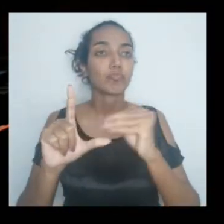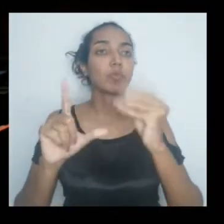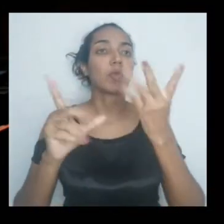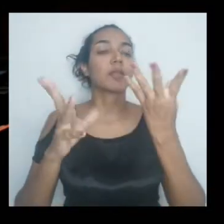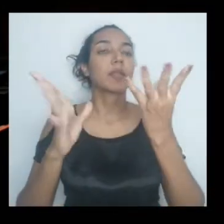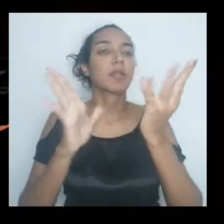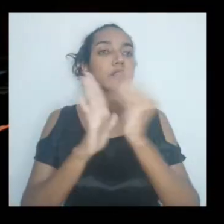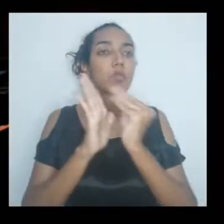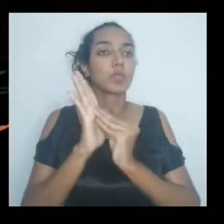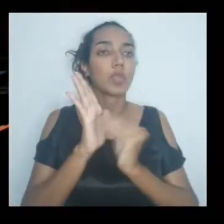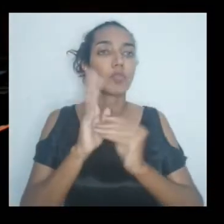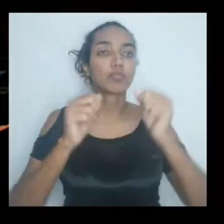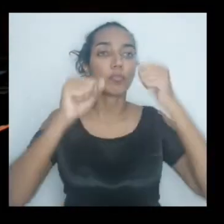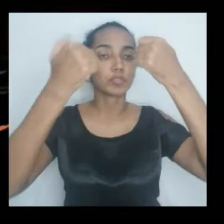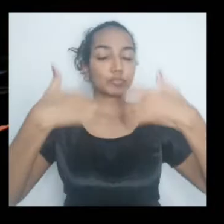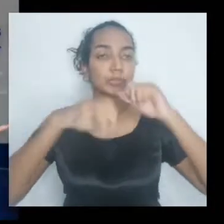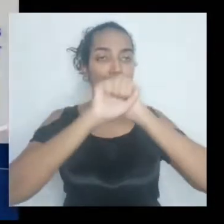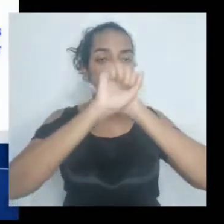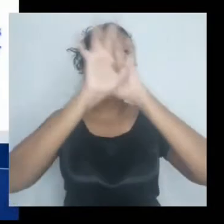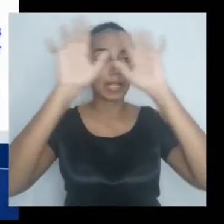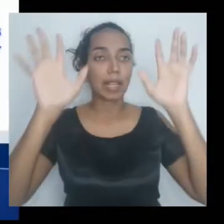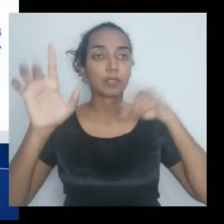surgir.